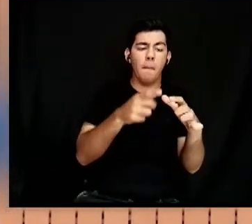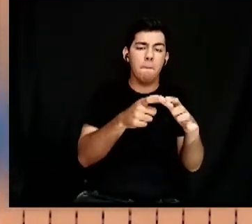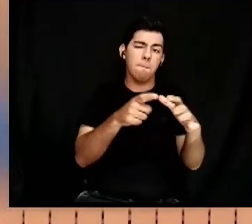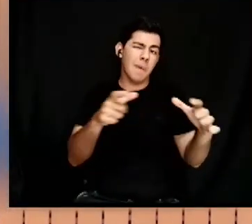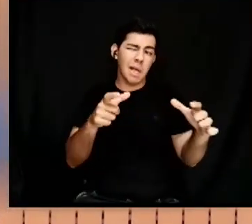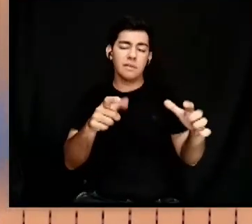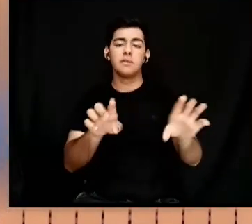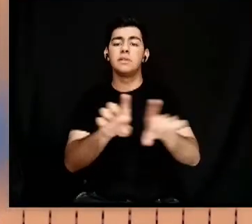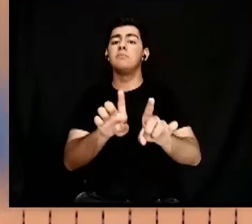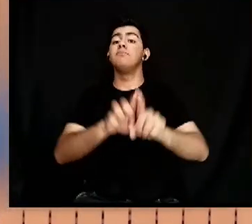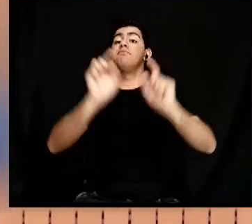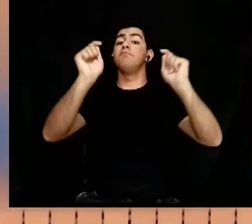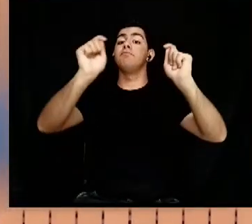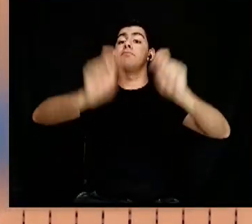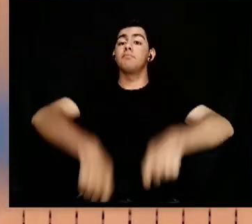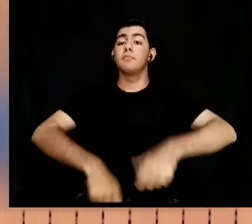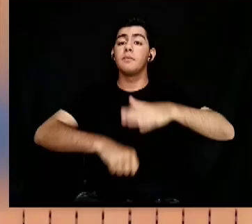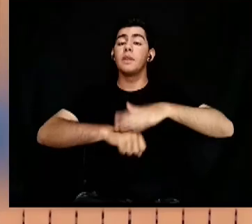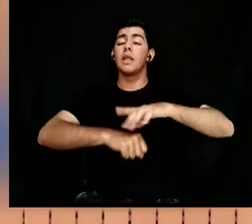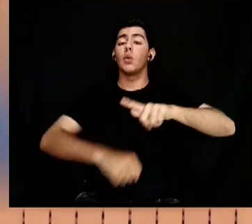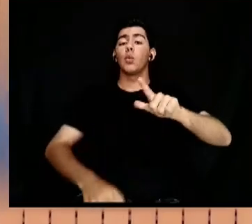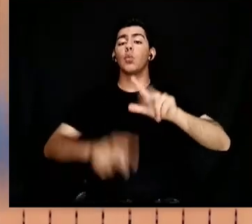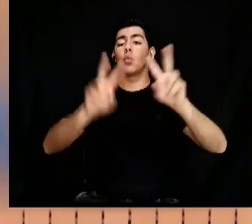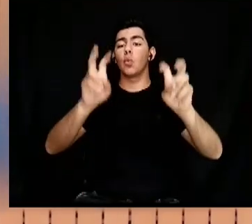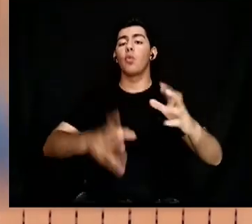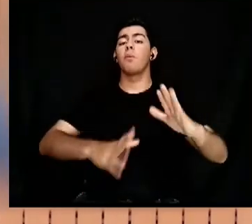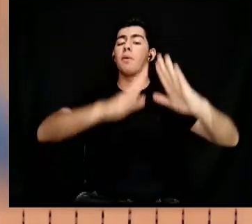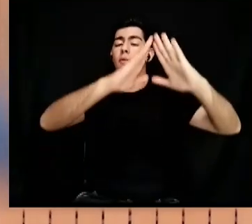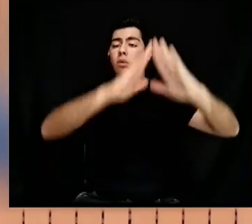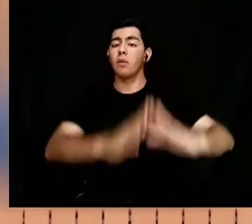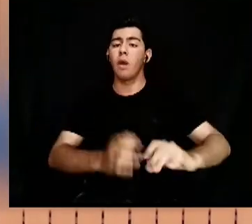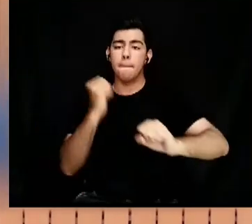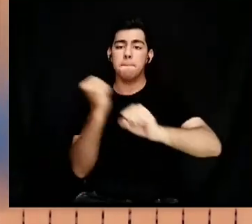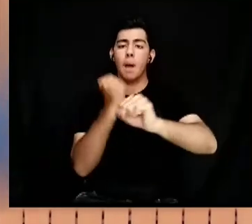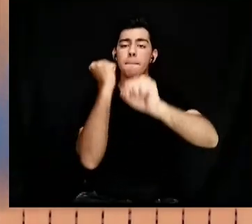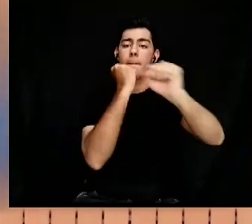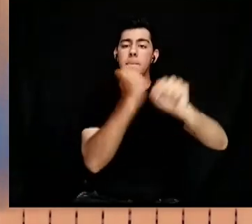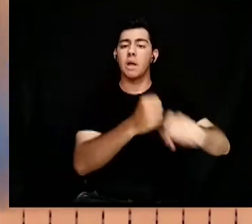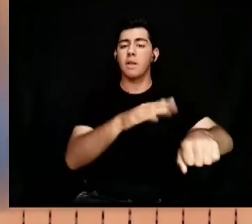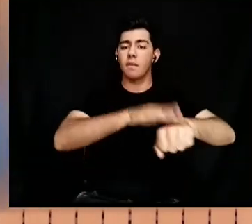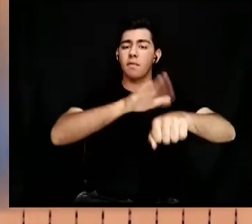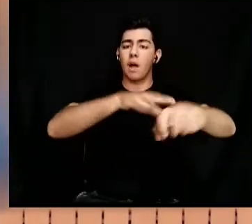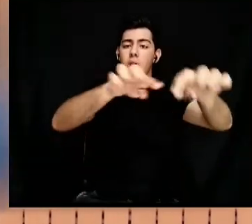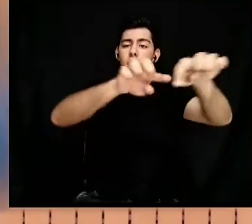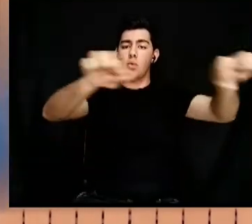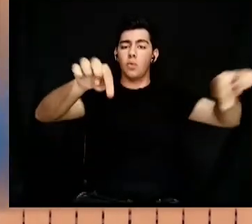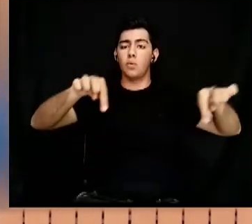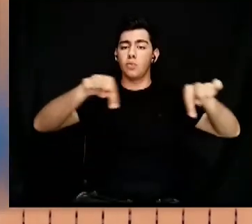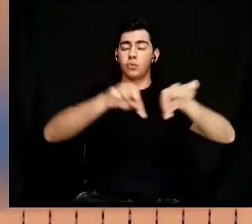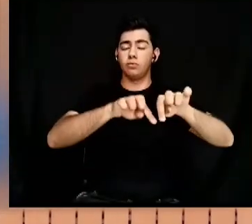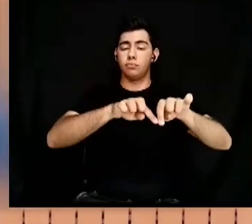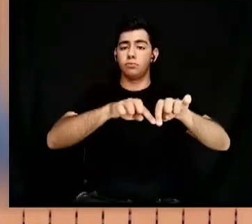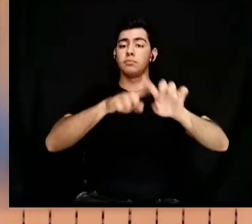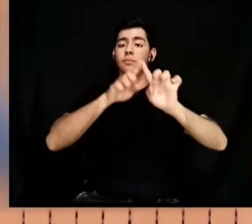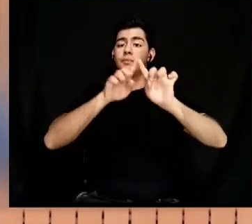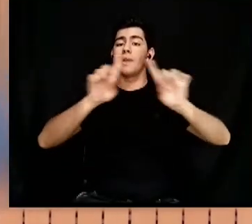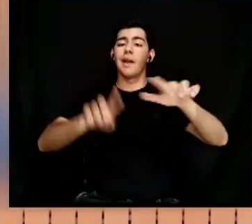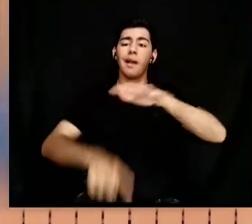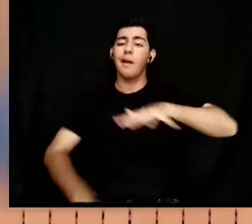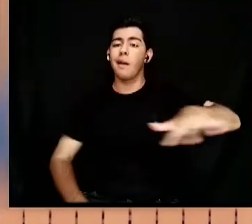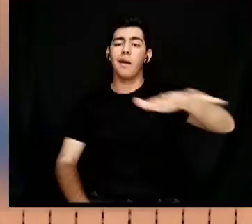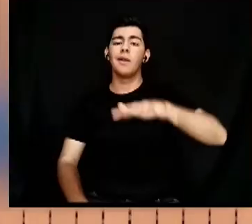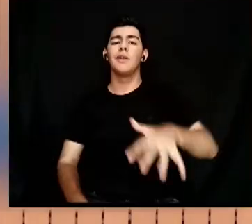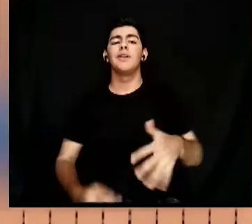de produção habitacional, de loteamentos. E aqui eu quero dizer da